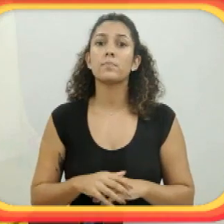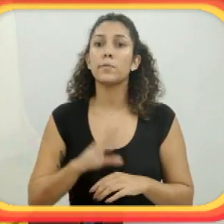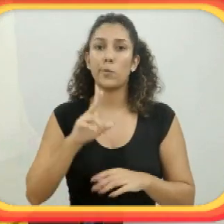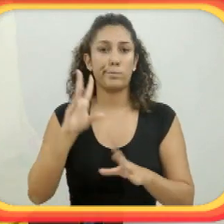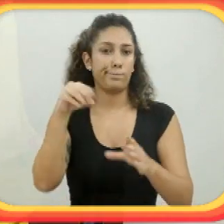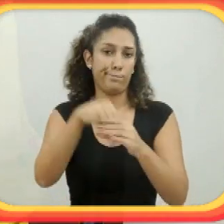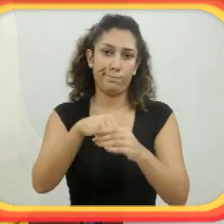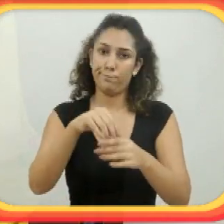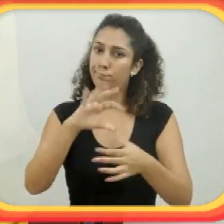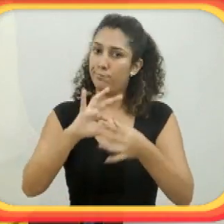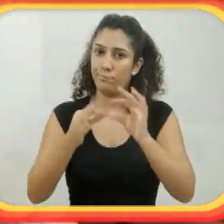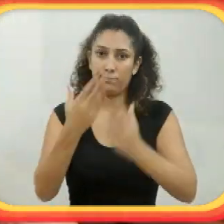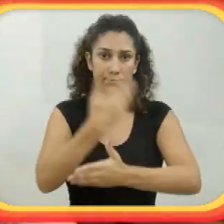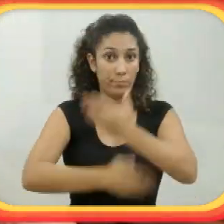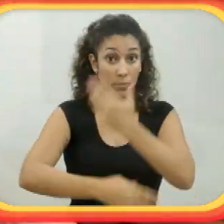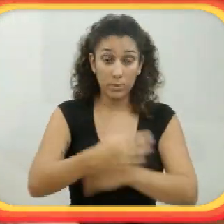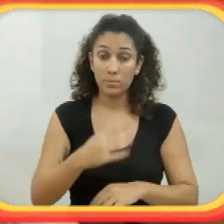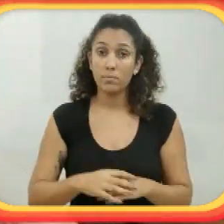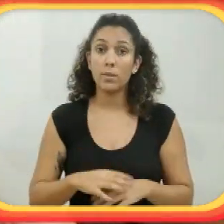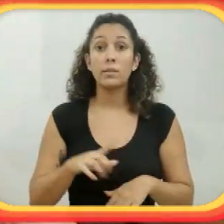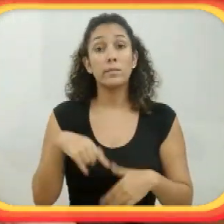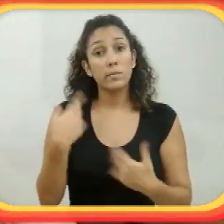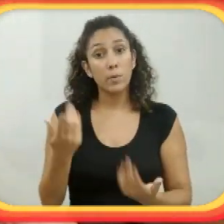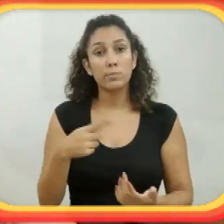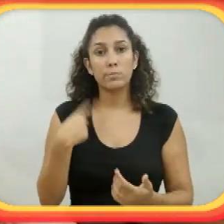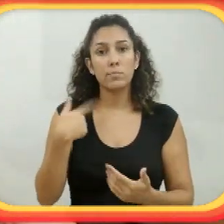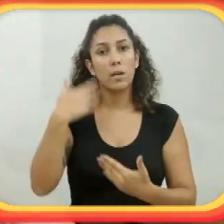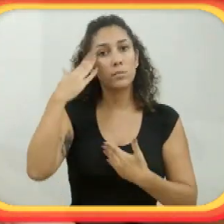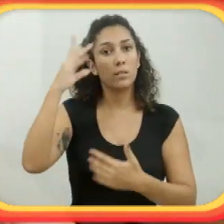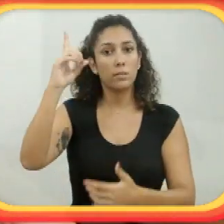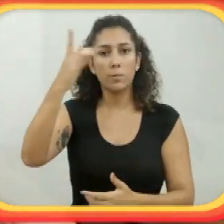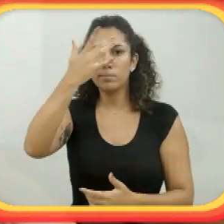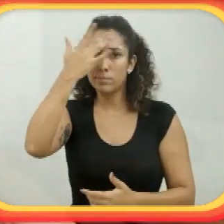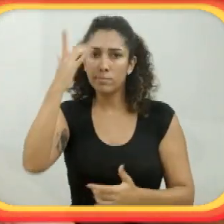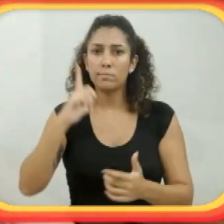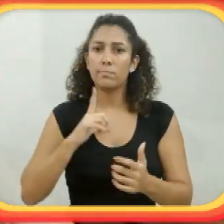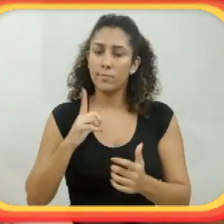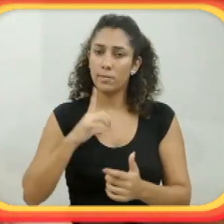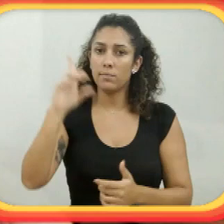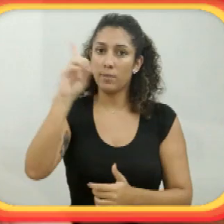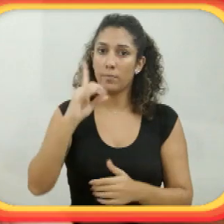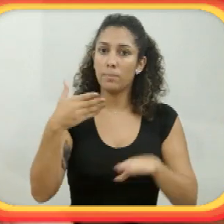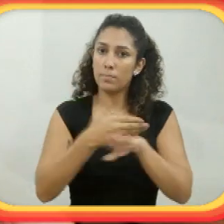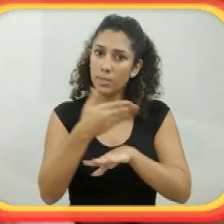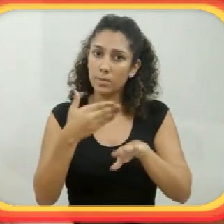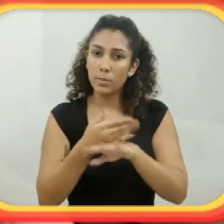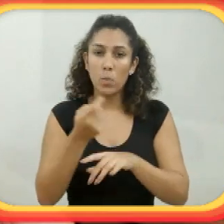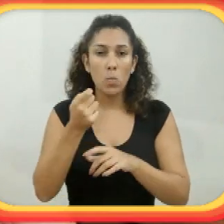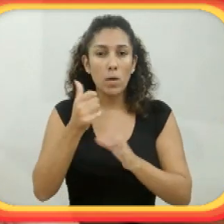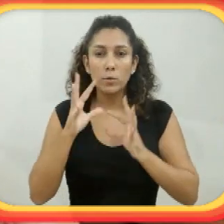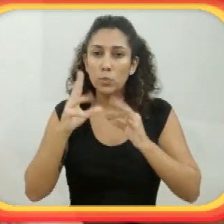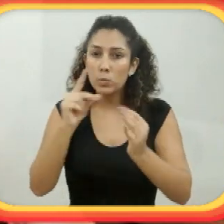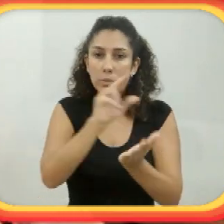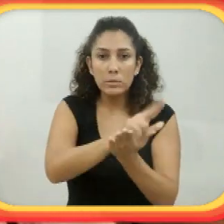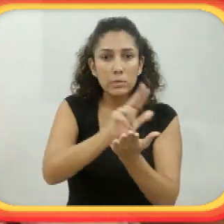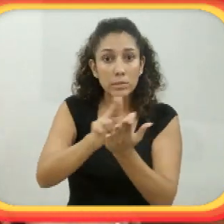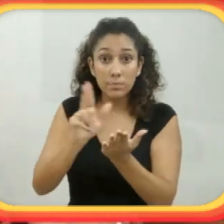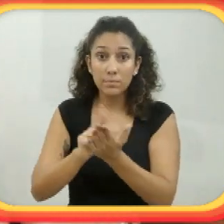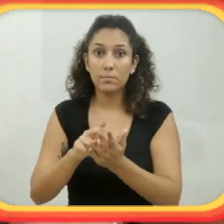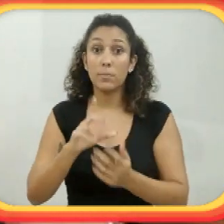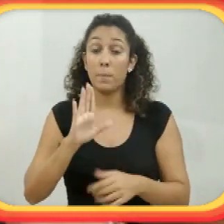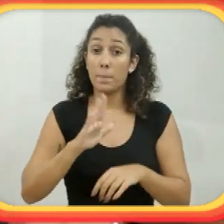né, o futebol de 7, também não faz parte dos Jogos Paralímpicos. E nós temos aí, graças a Deus,